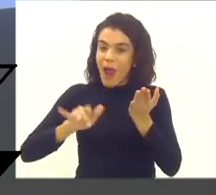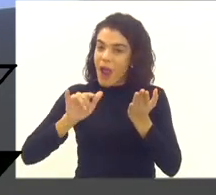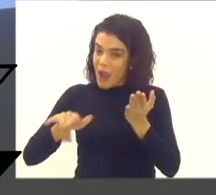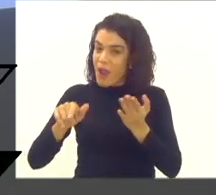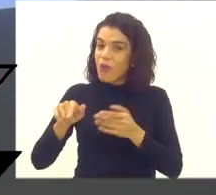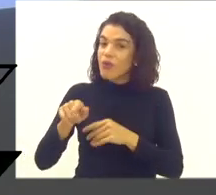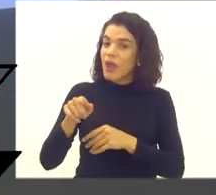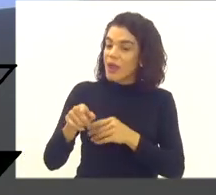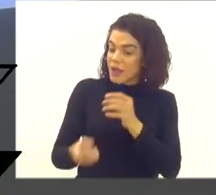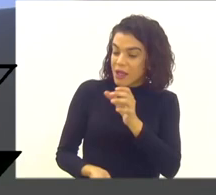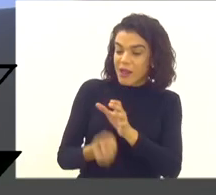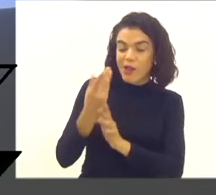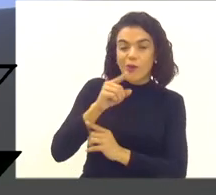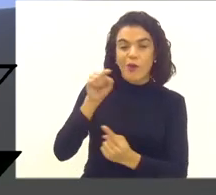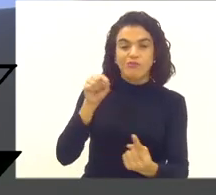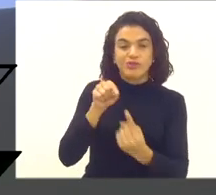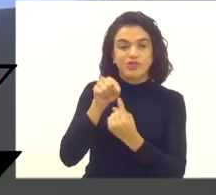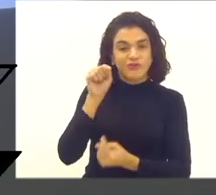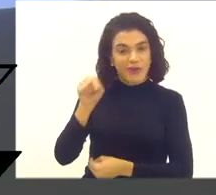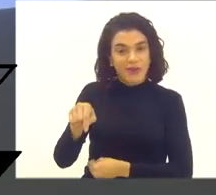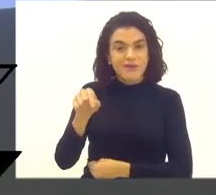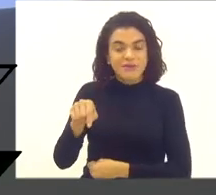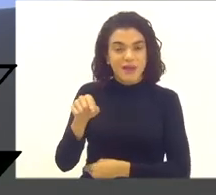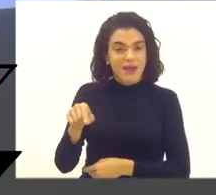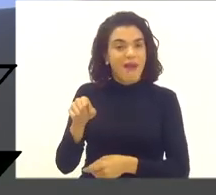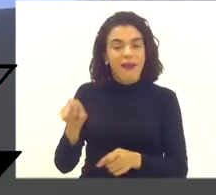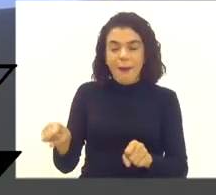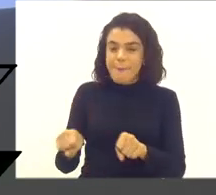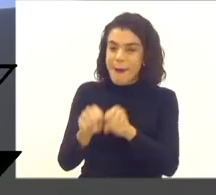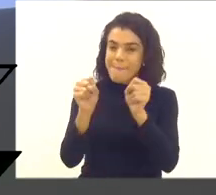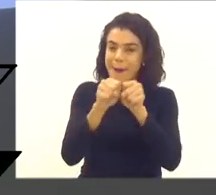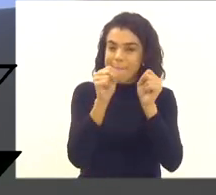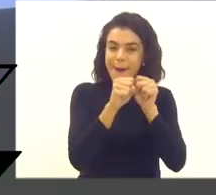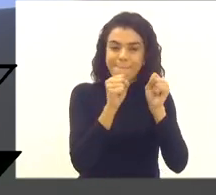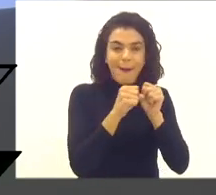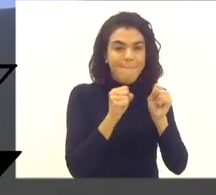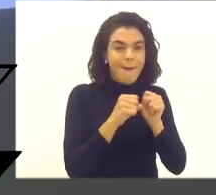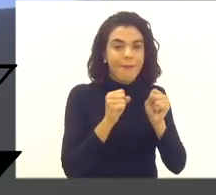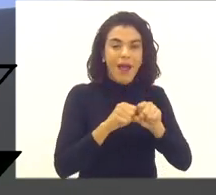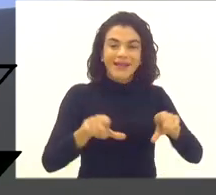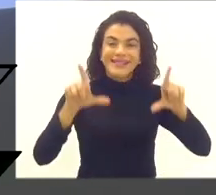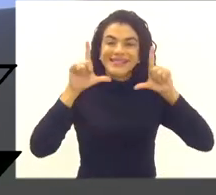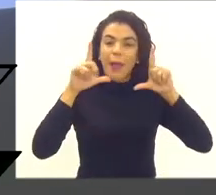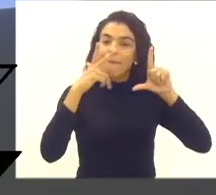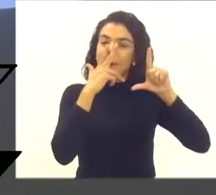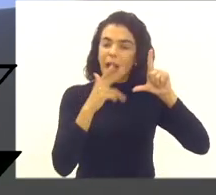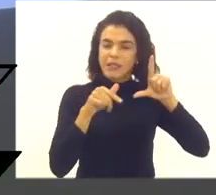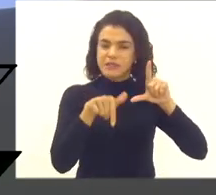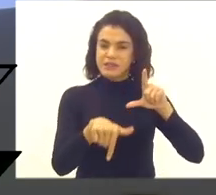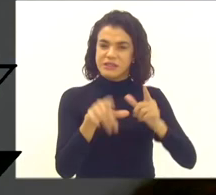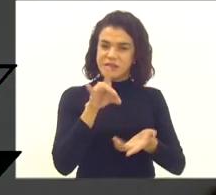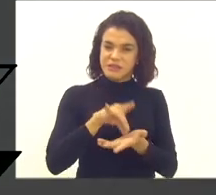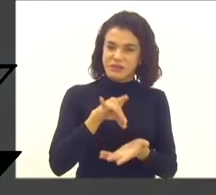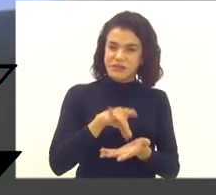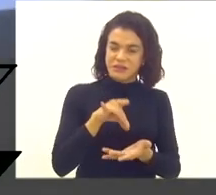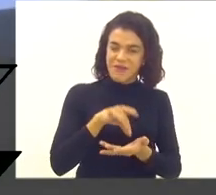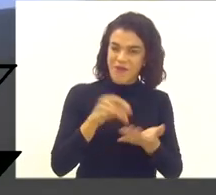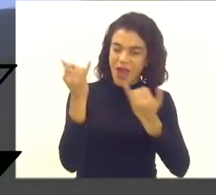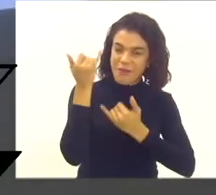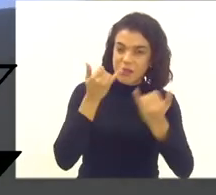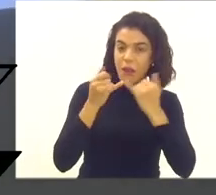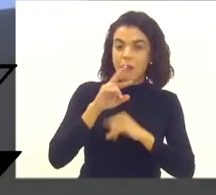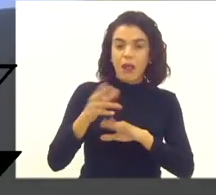feitos para isso o objetivo deles é é dar uma cara de verdade para informações